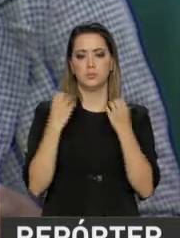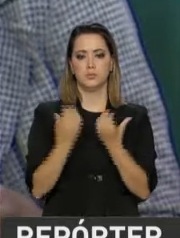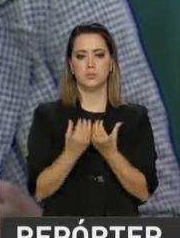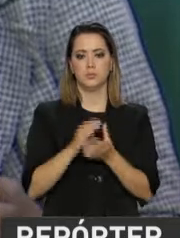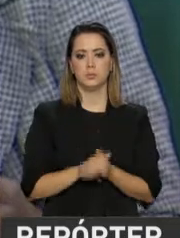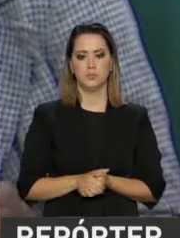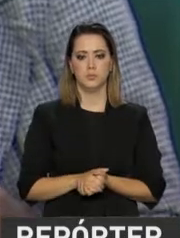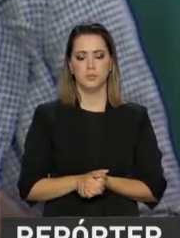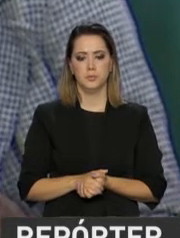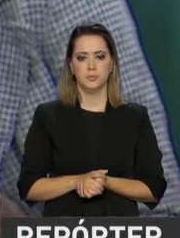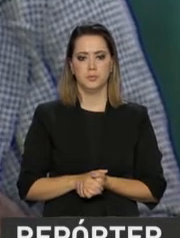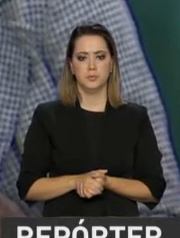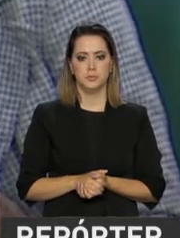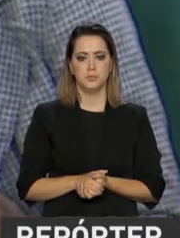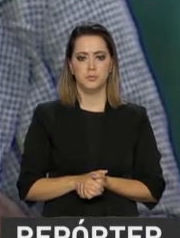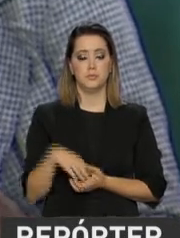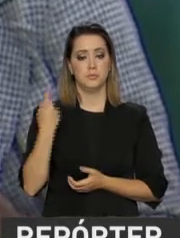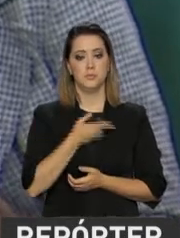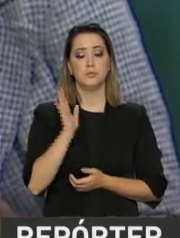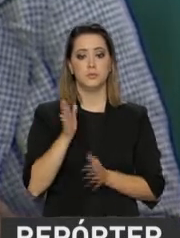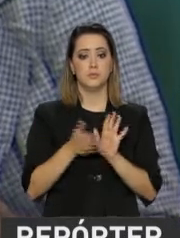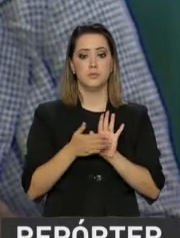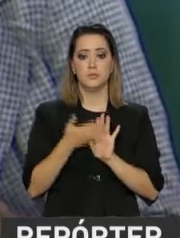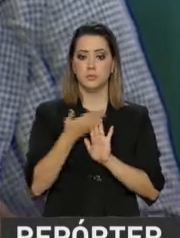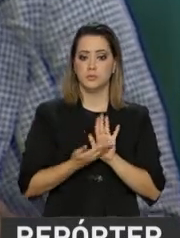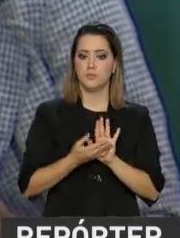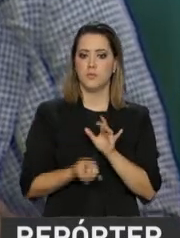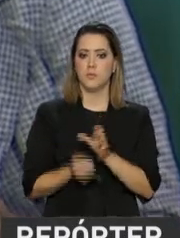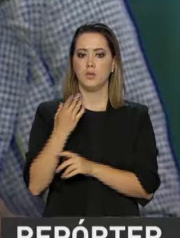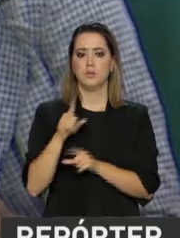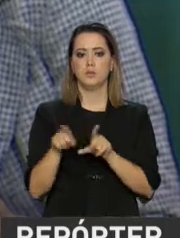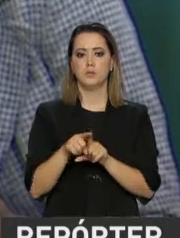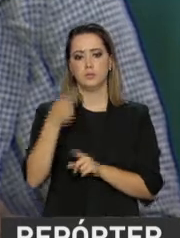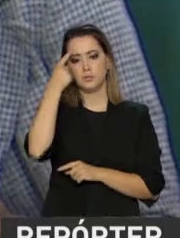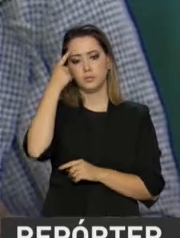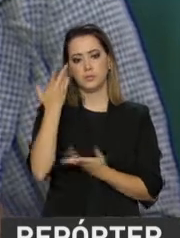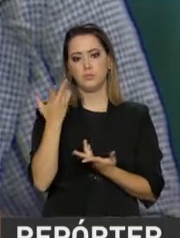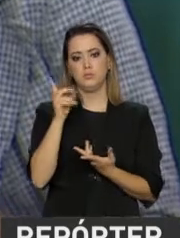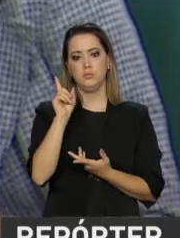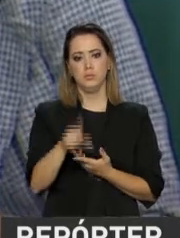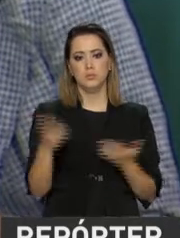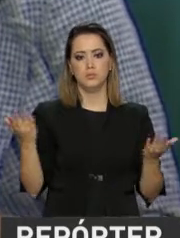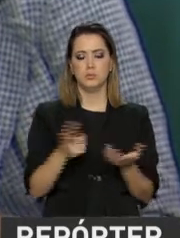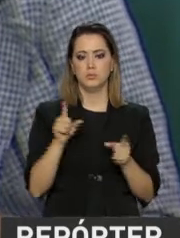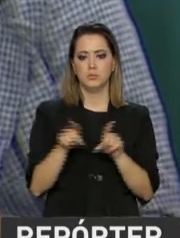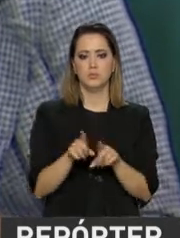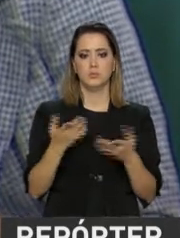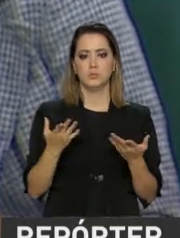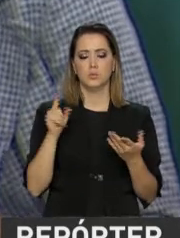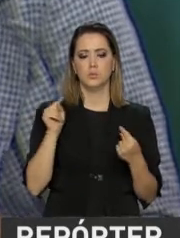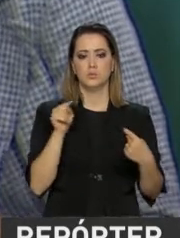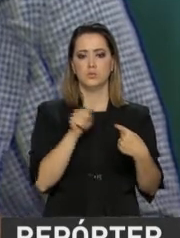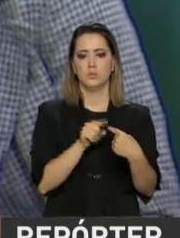temos orgulho já frutos para serem apresentados de parceria construção de consensos e agora escom senso